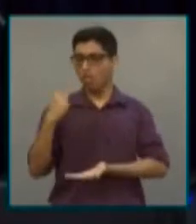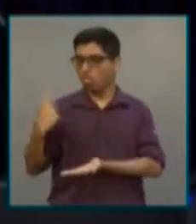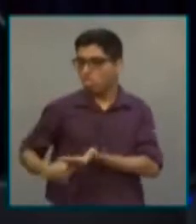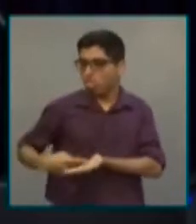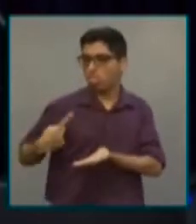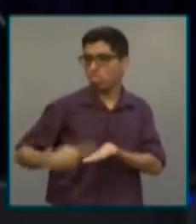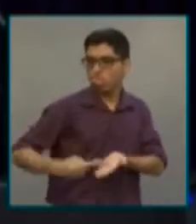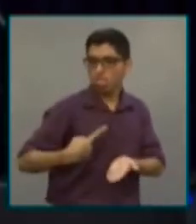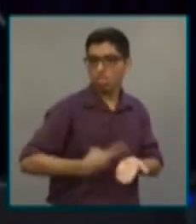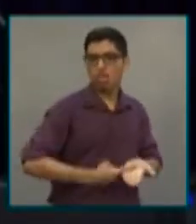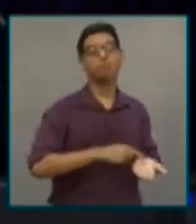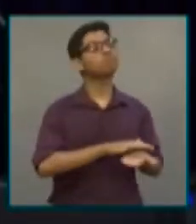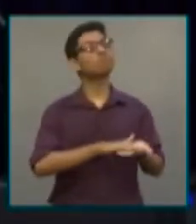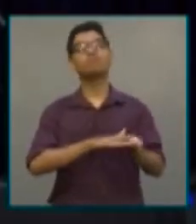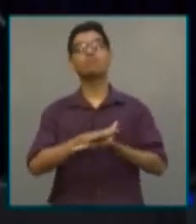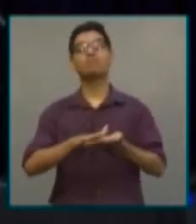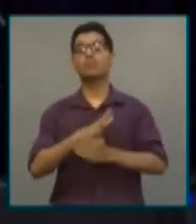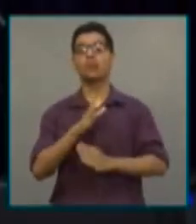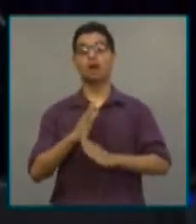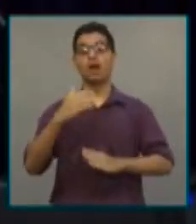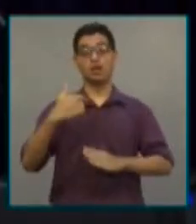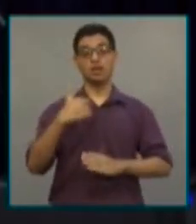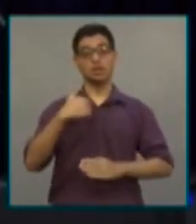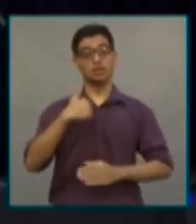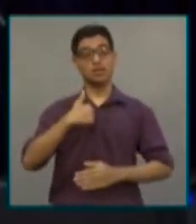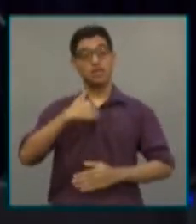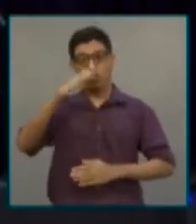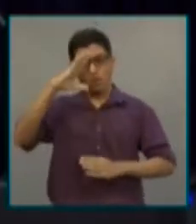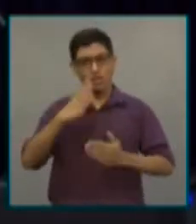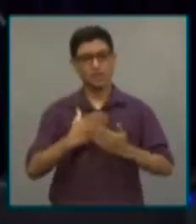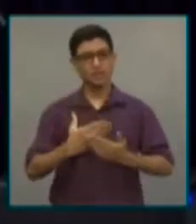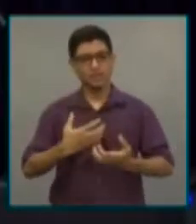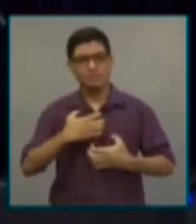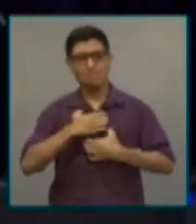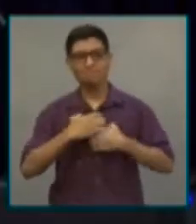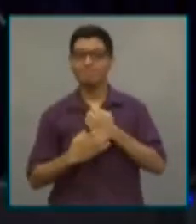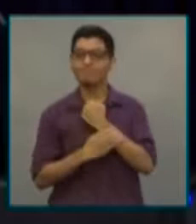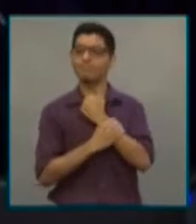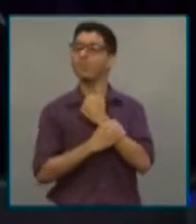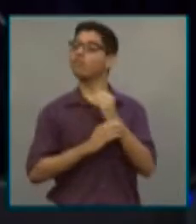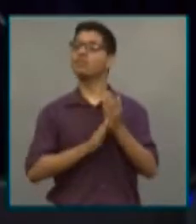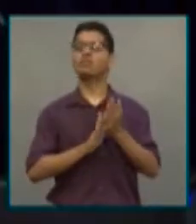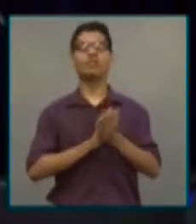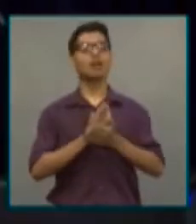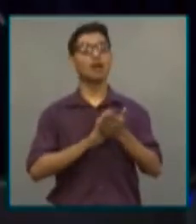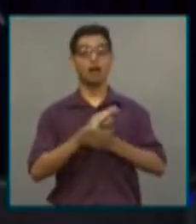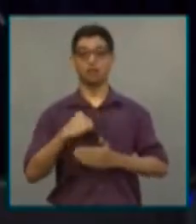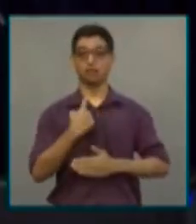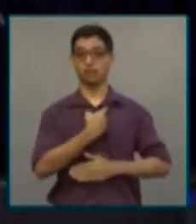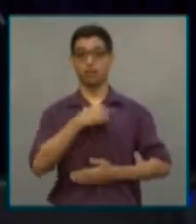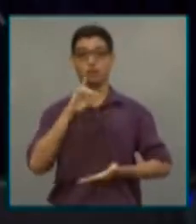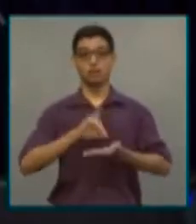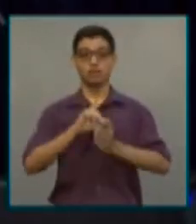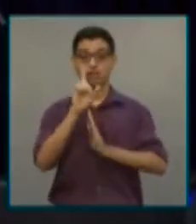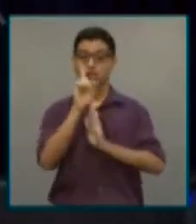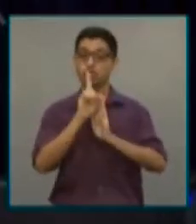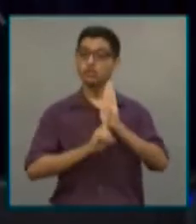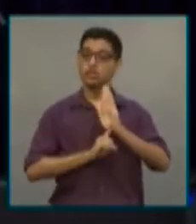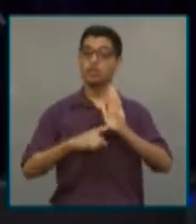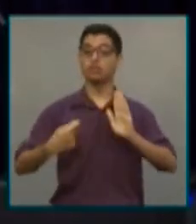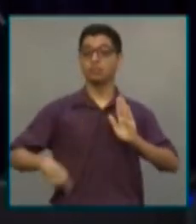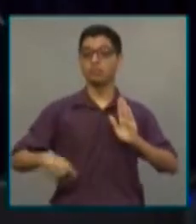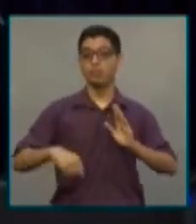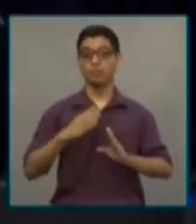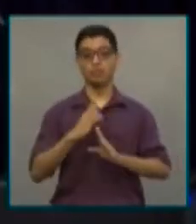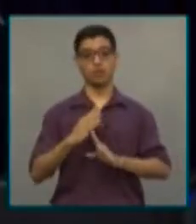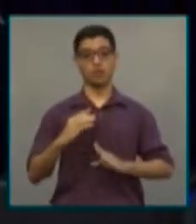desses, por não acreditar que estejam preocupados conosco. E nós temos direito, nós, os pequeninhos, somos a maioria.